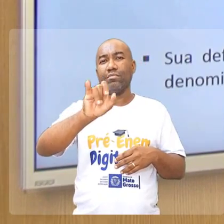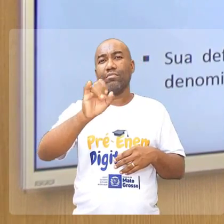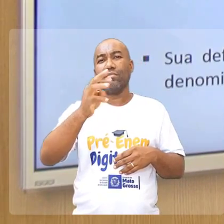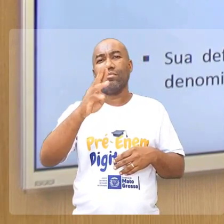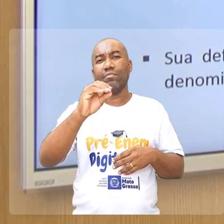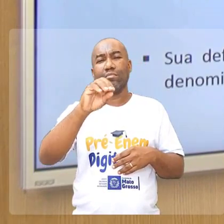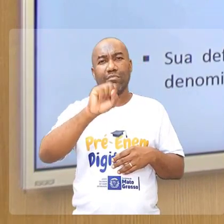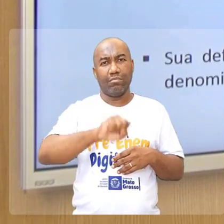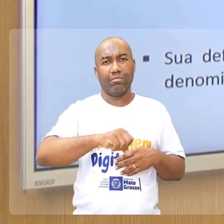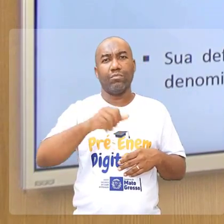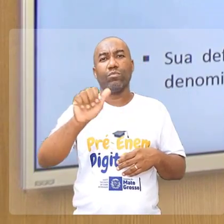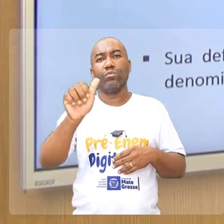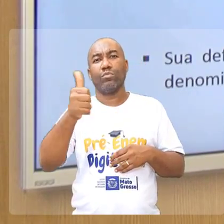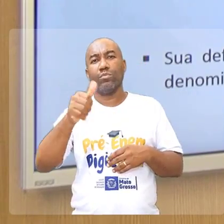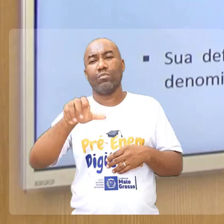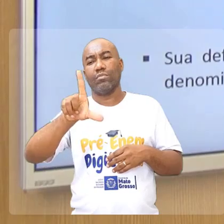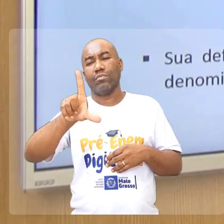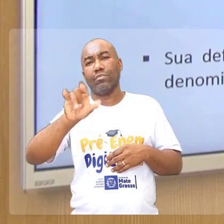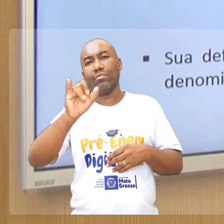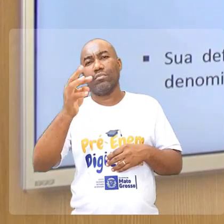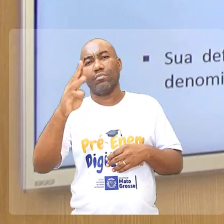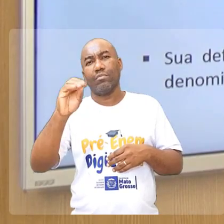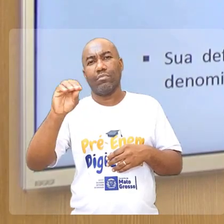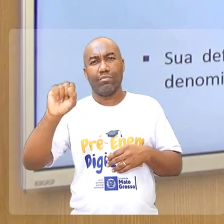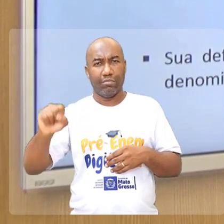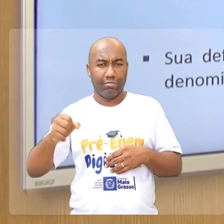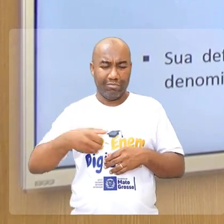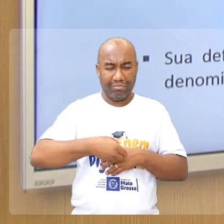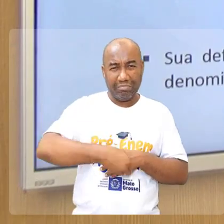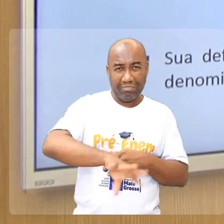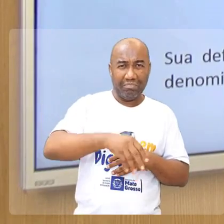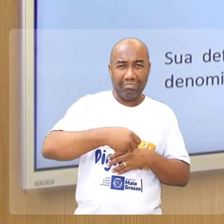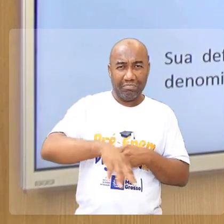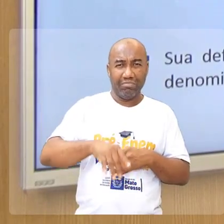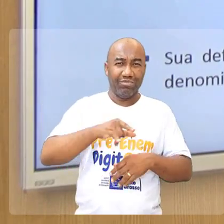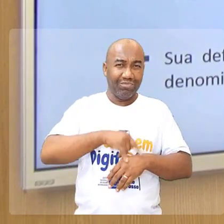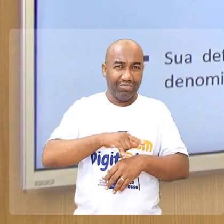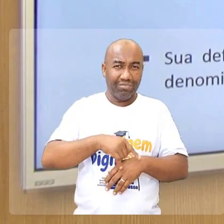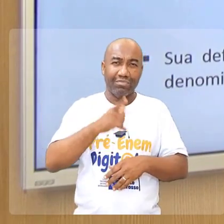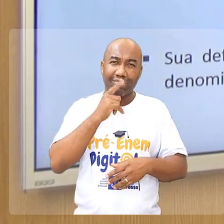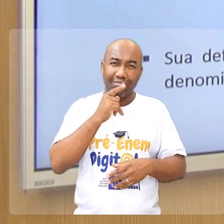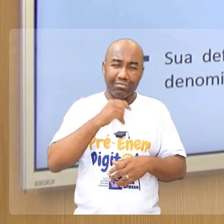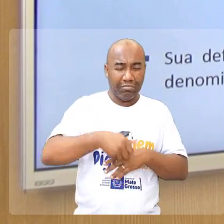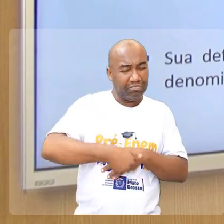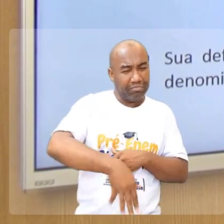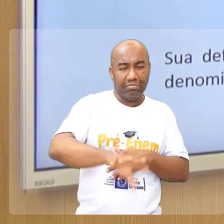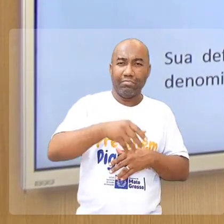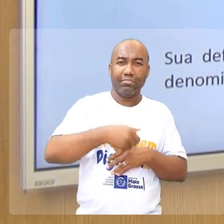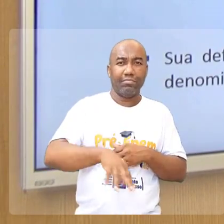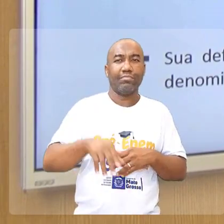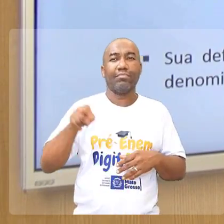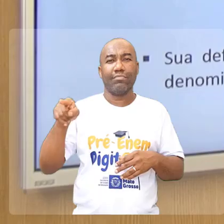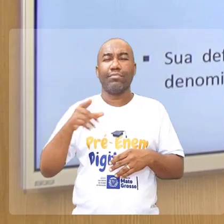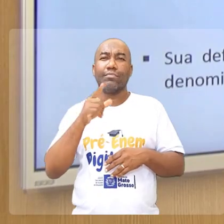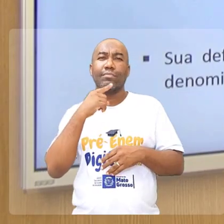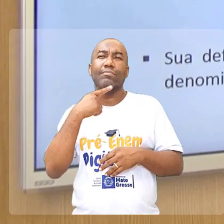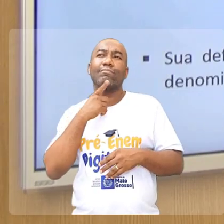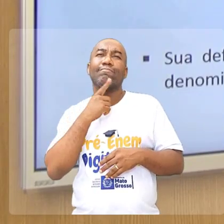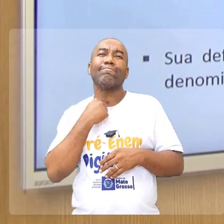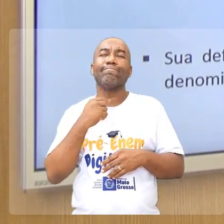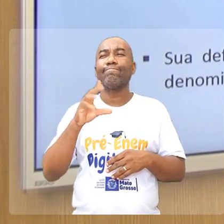E, obviamente, essa pessoa tem o quê como consequência? Uma sede muito